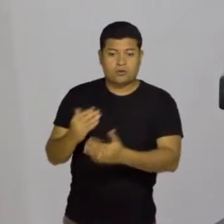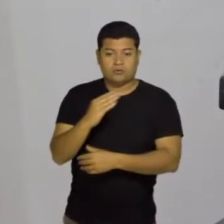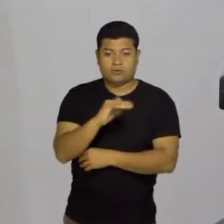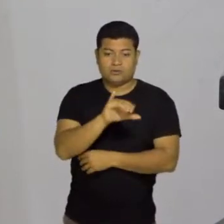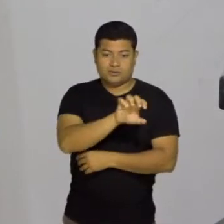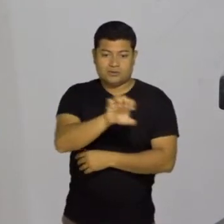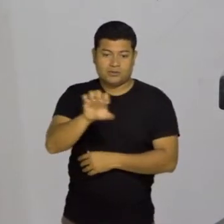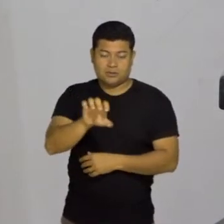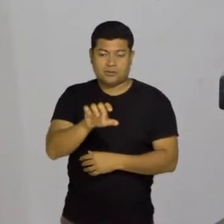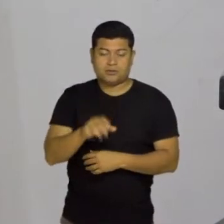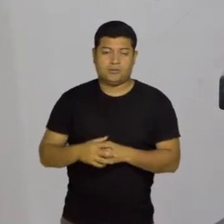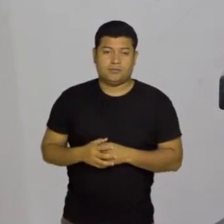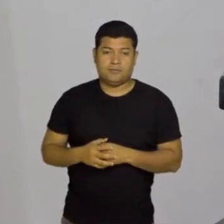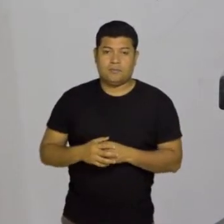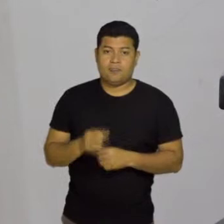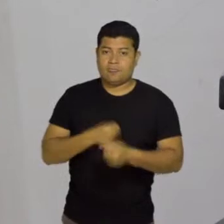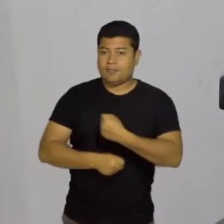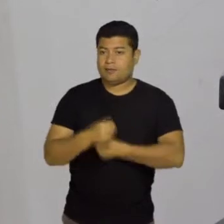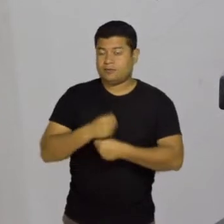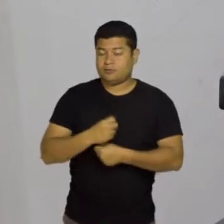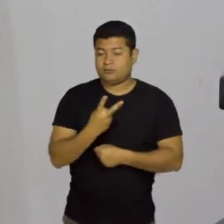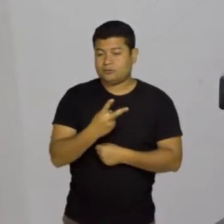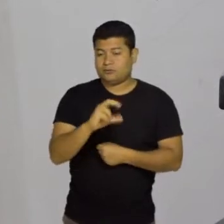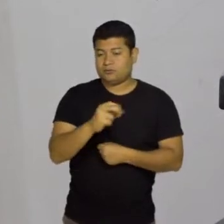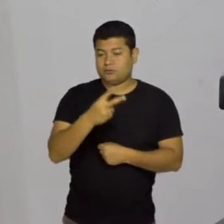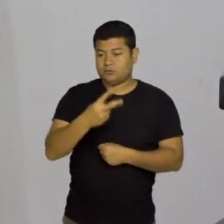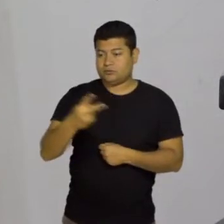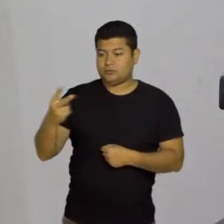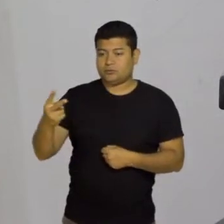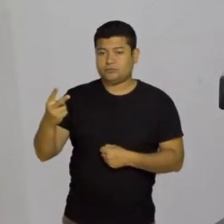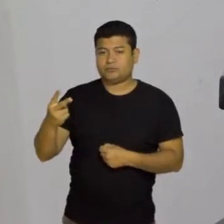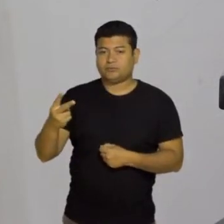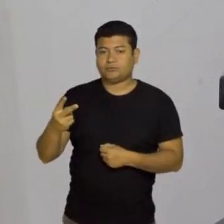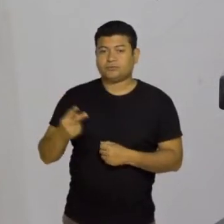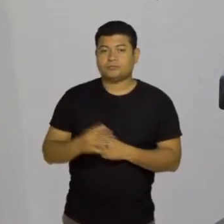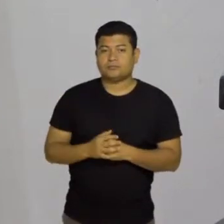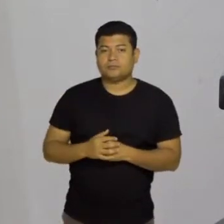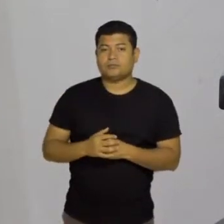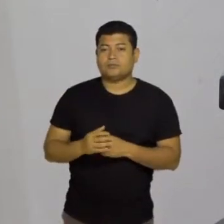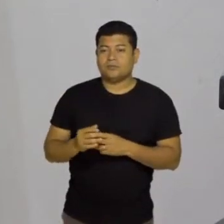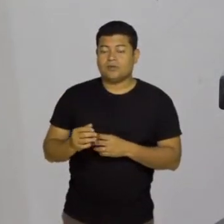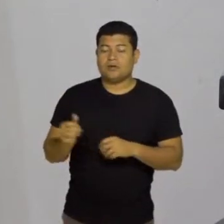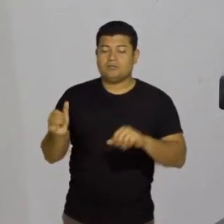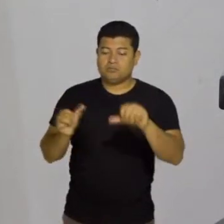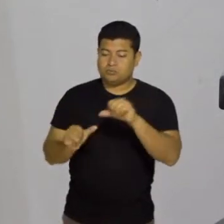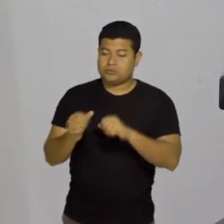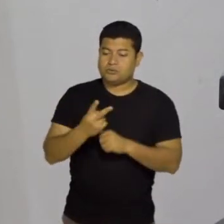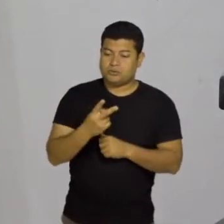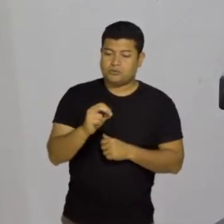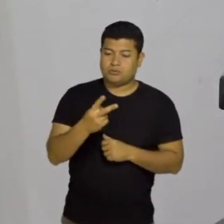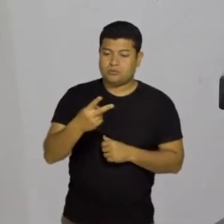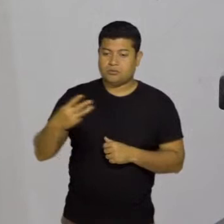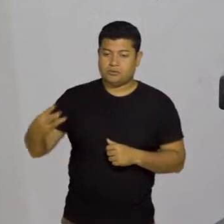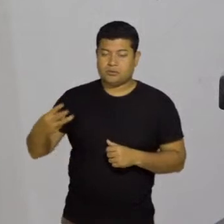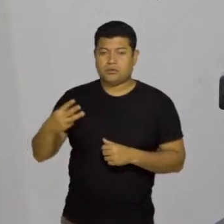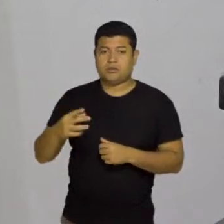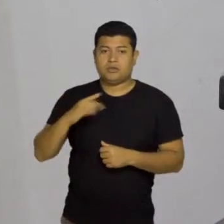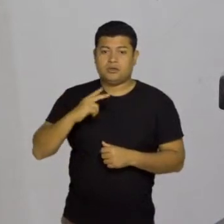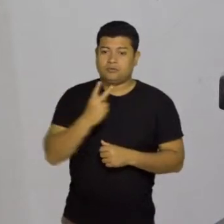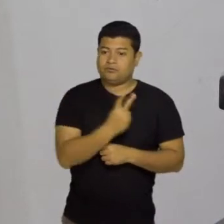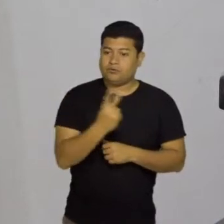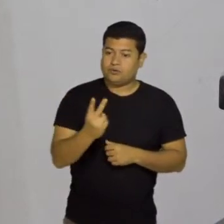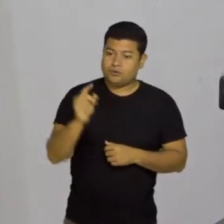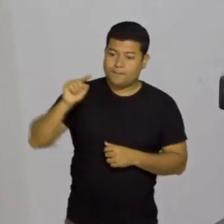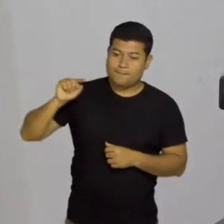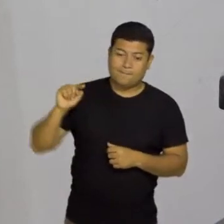E no ano de 2022 para 2023, são 22 mil jovens que estão sobre